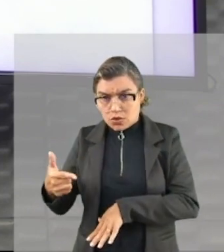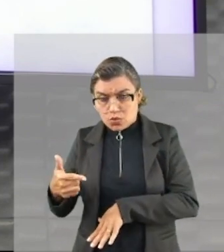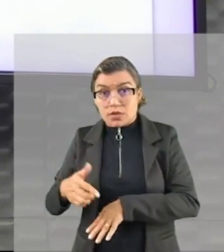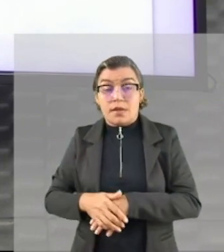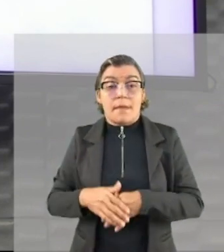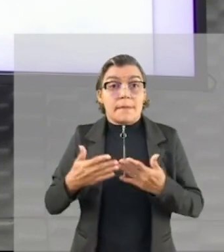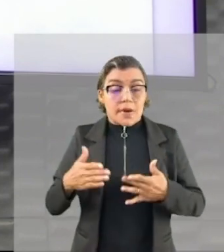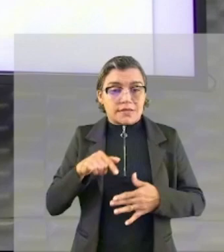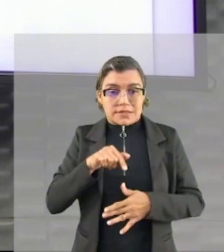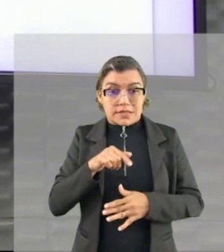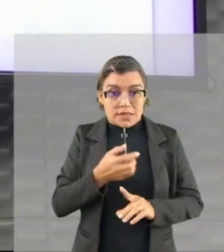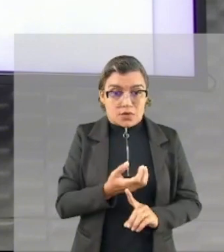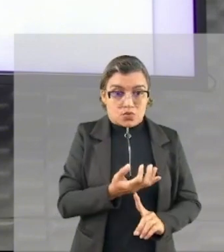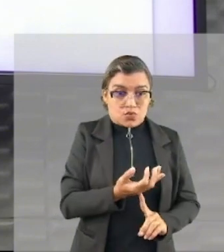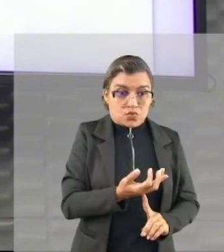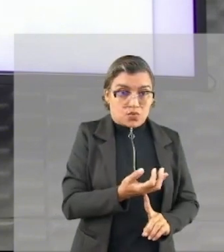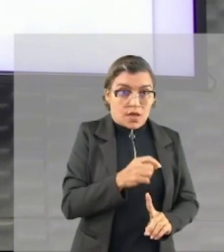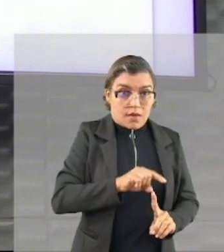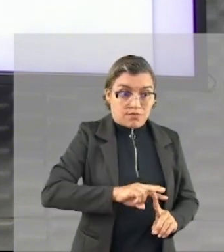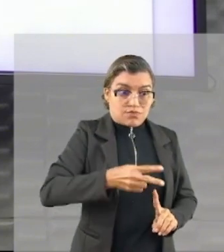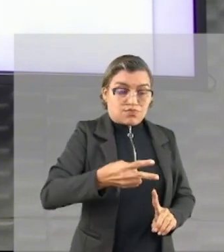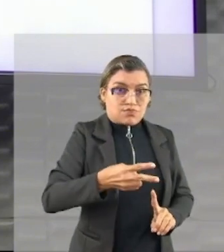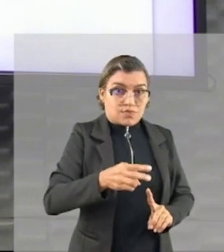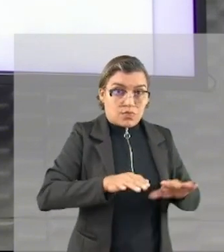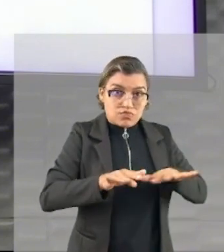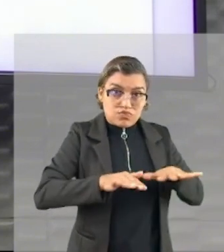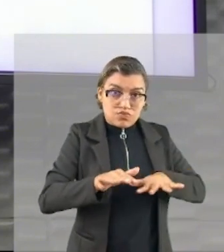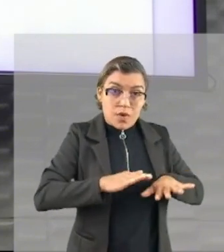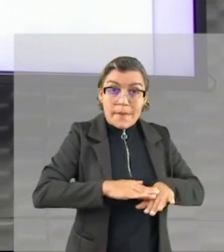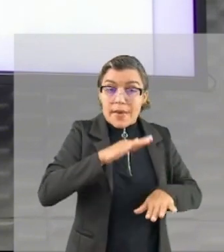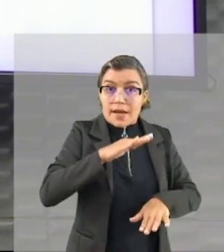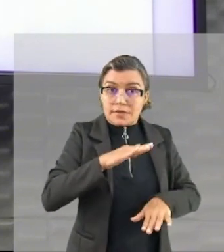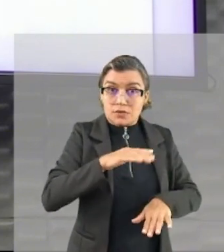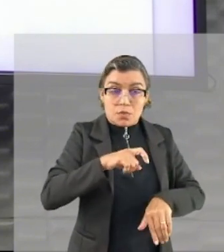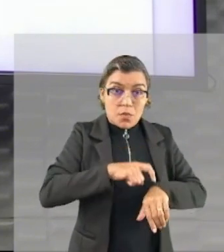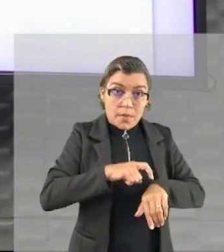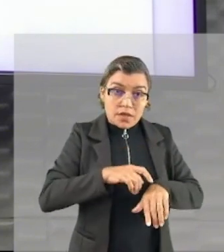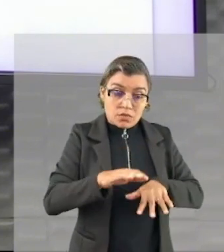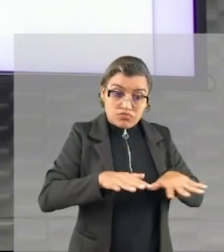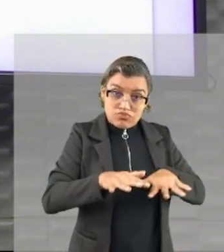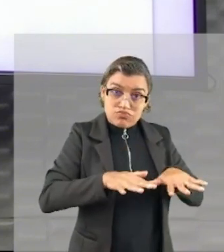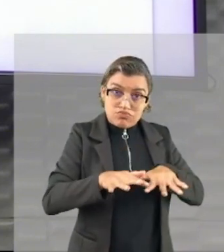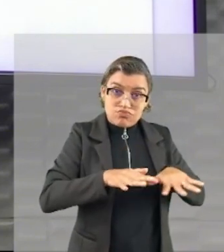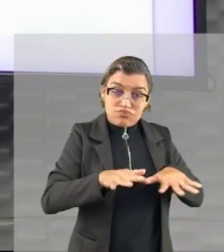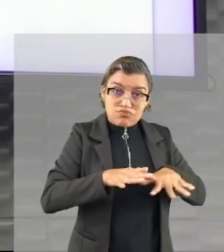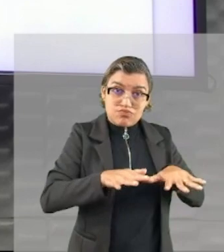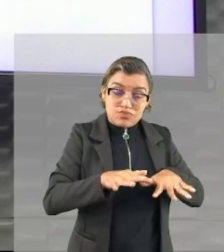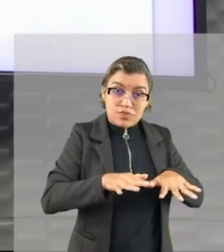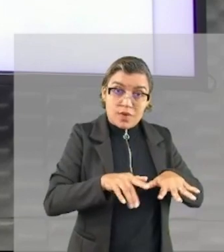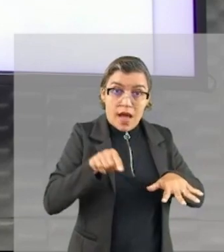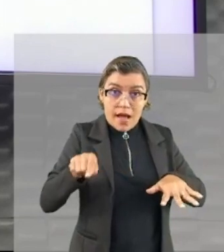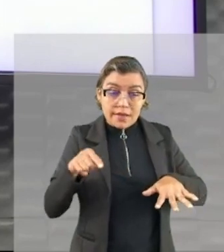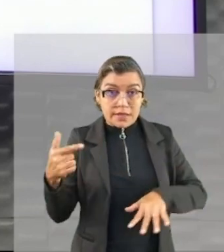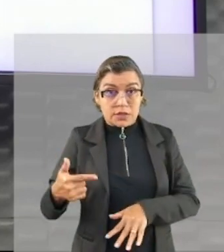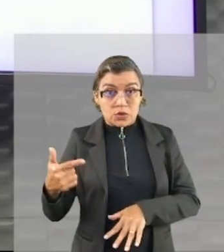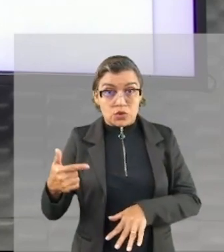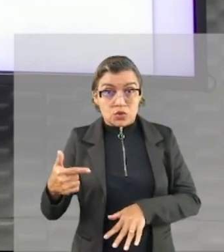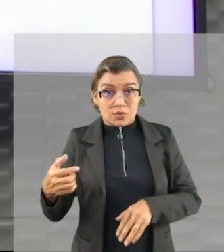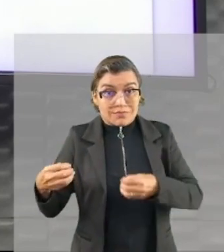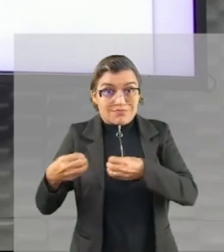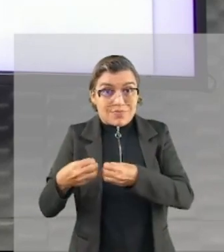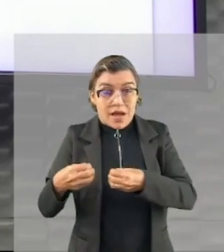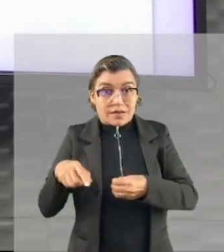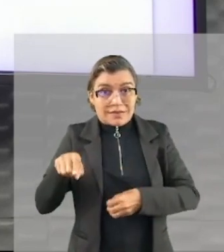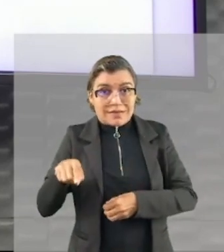recebeu o calor do maçarico, ela vai vibrar mais. No que ela vibra mais, ela bate na segunda. A segunda vai